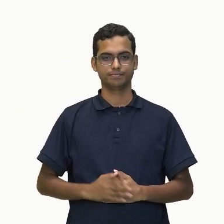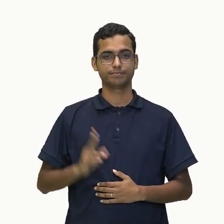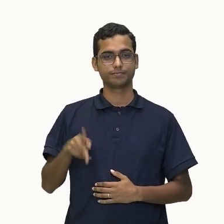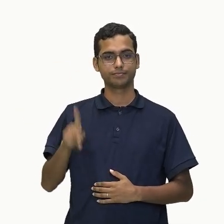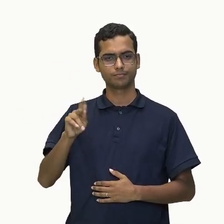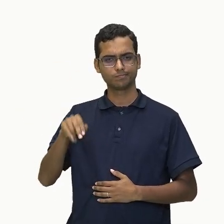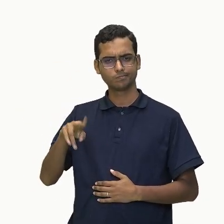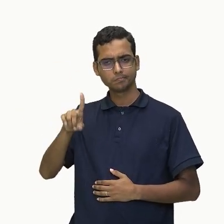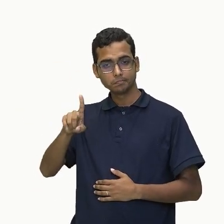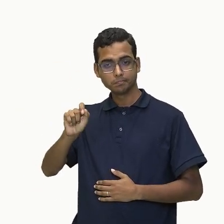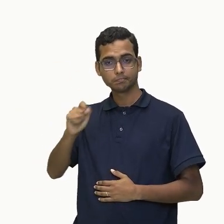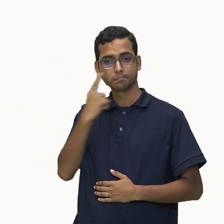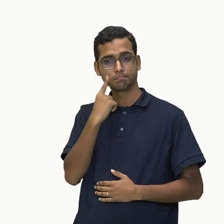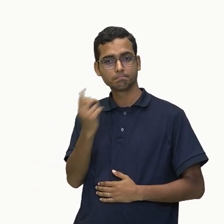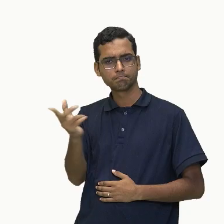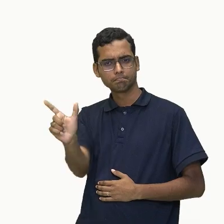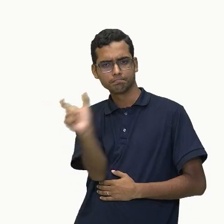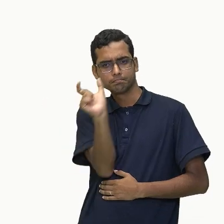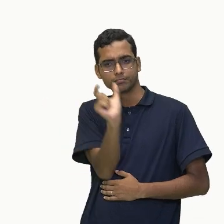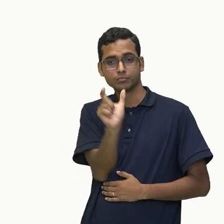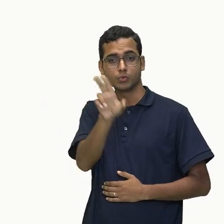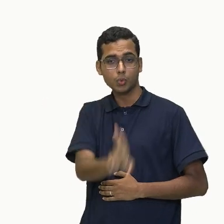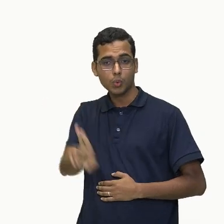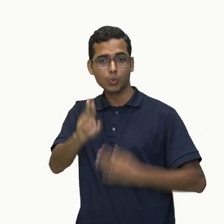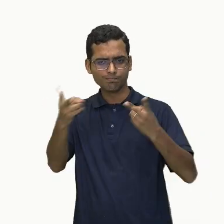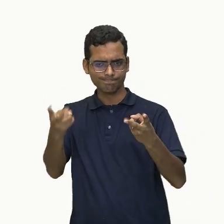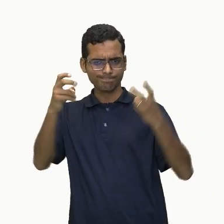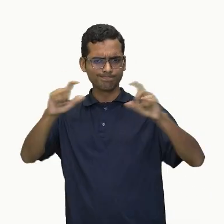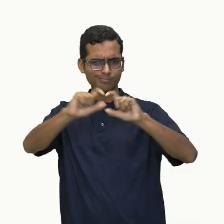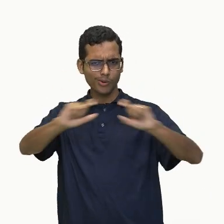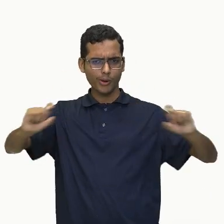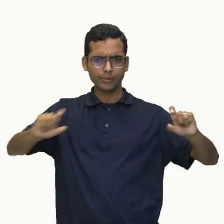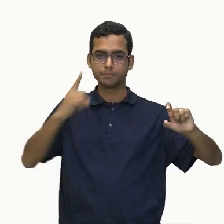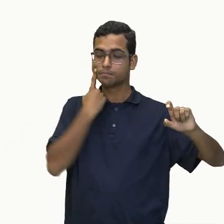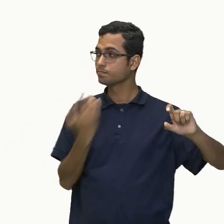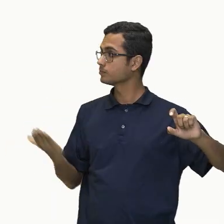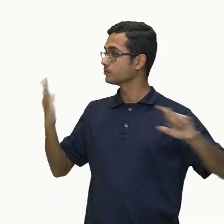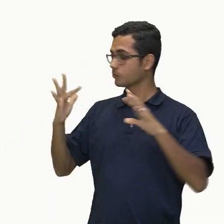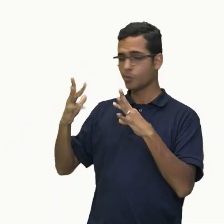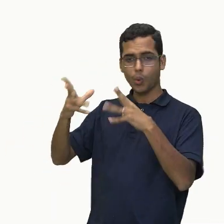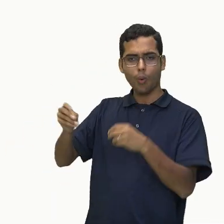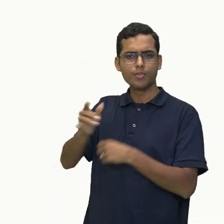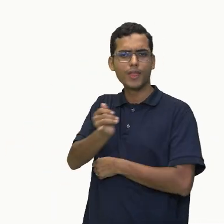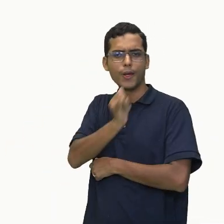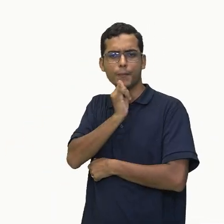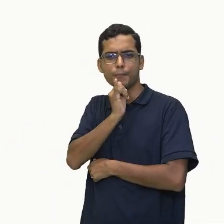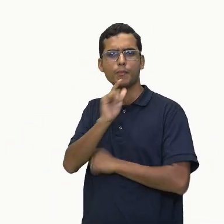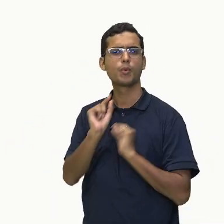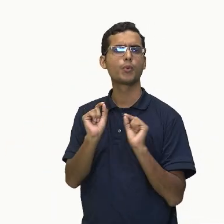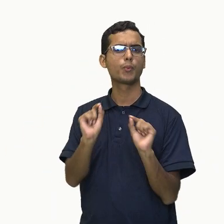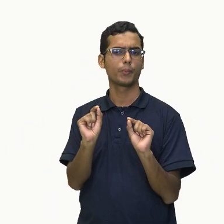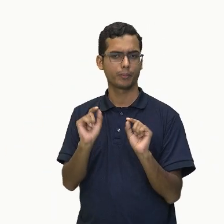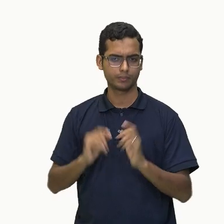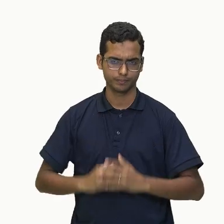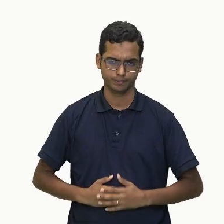Kinda, ok? Tudo isso aí é exemplo, né, de